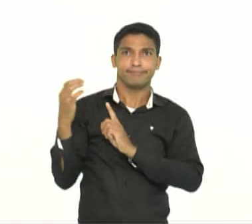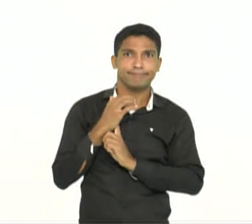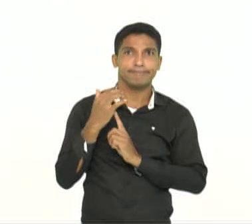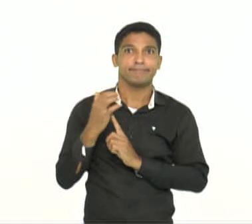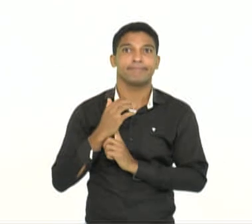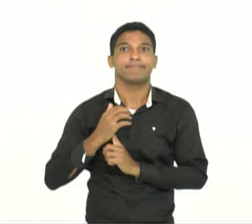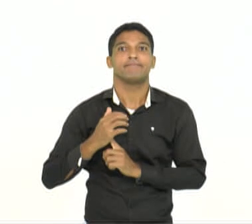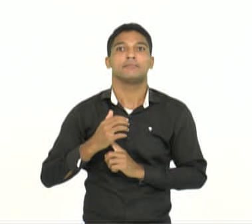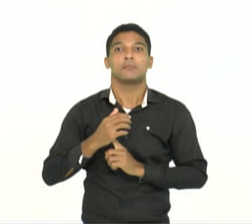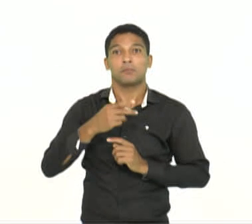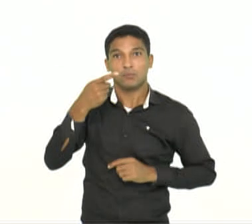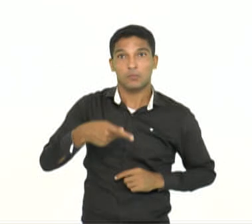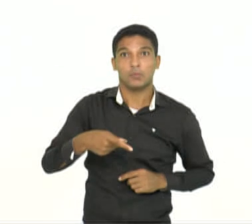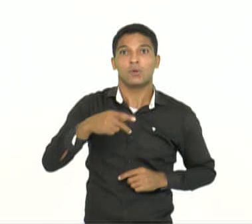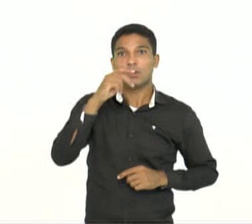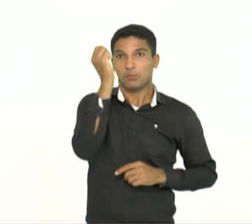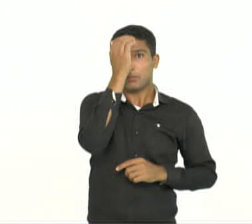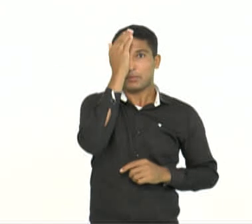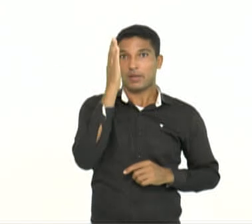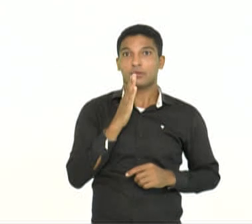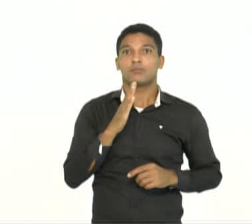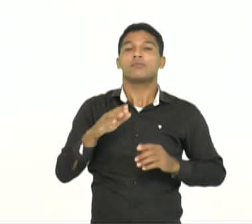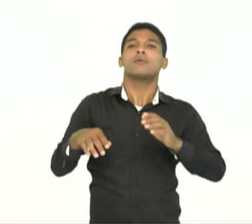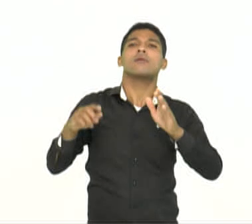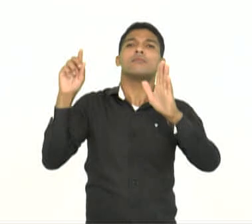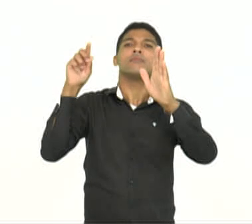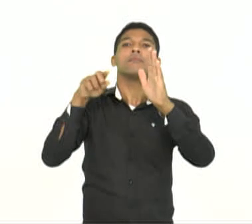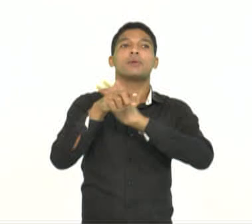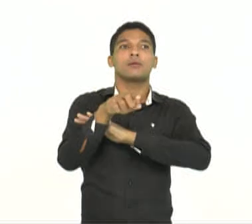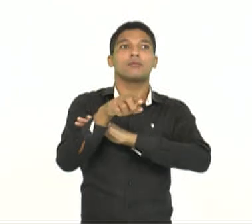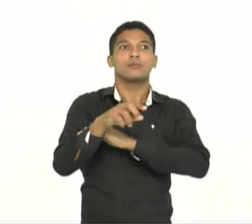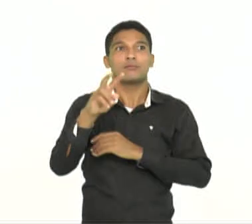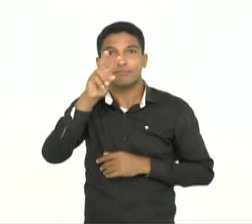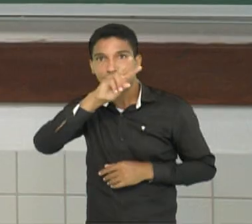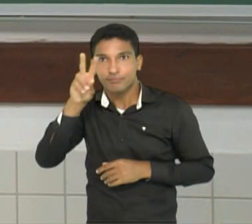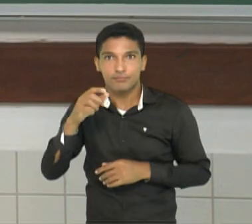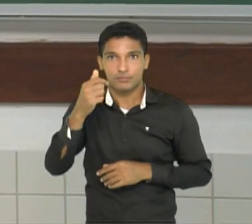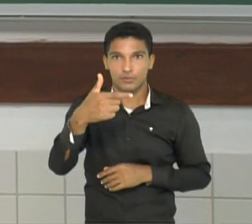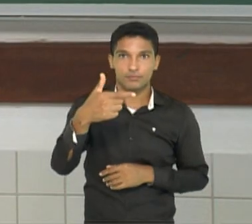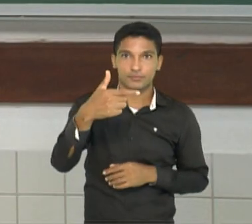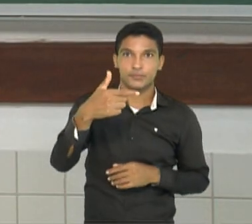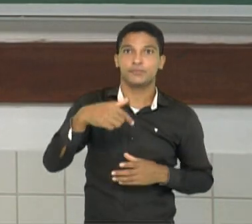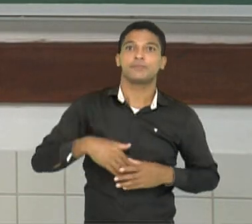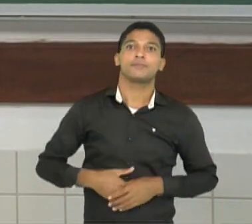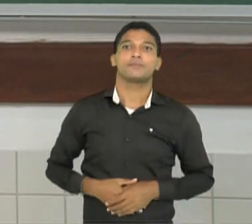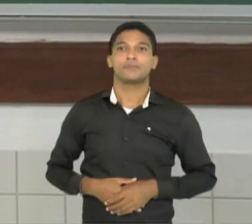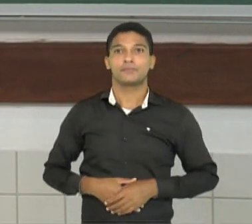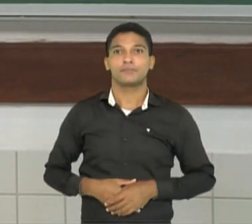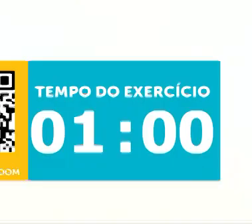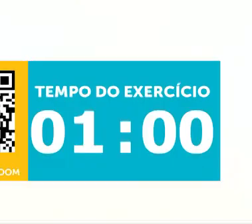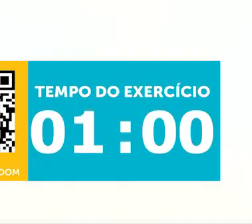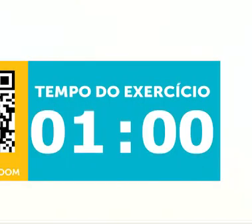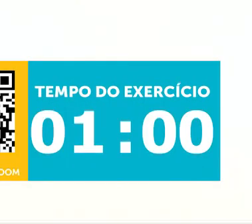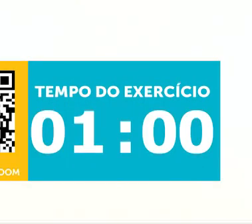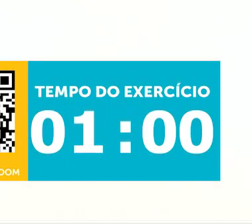os motivos da diversidade da população brasileira, podemos afirmar quais? Respondam rapidamente, a gente já volta para